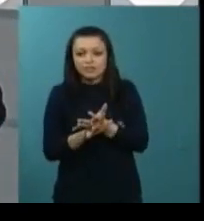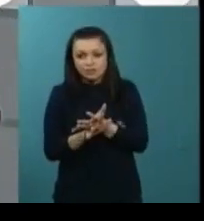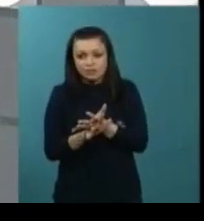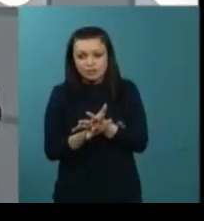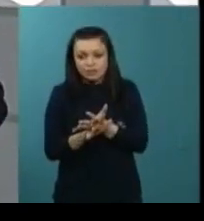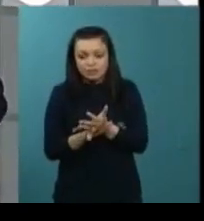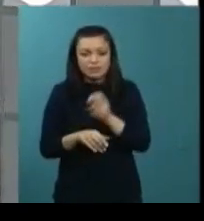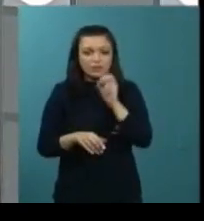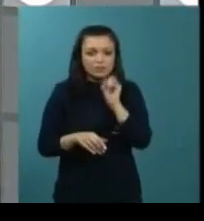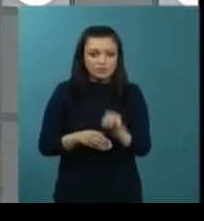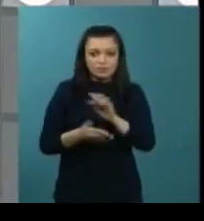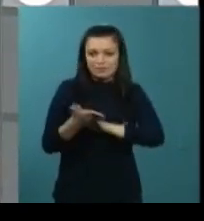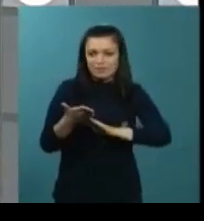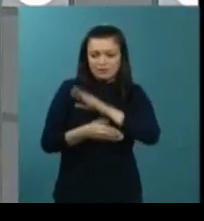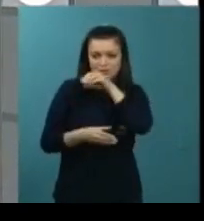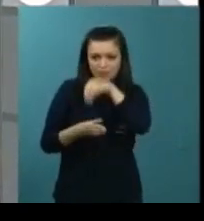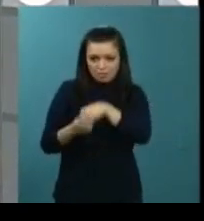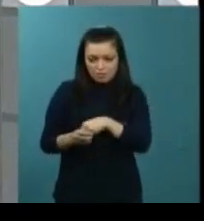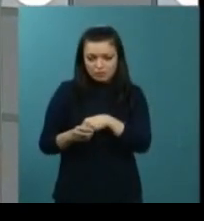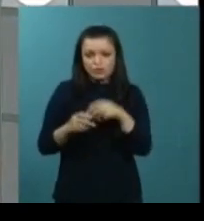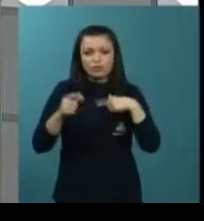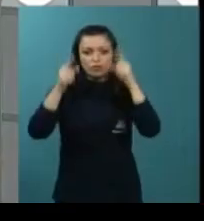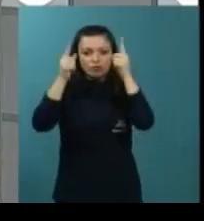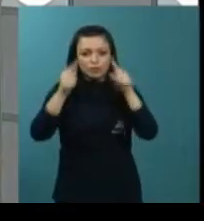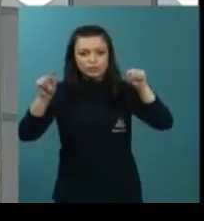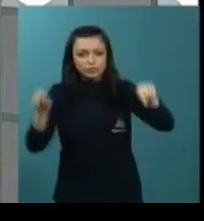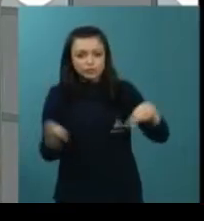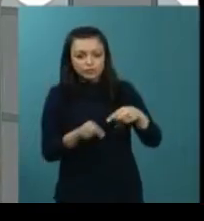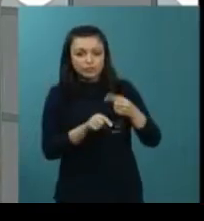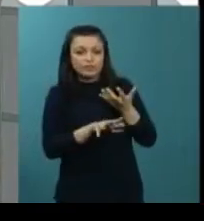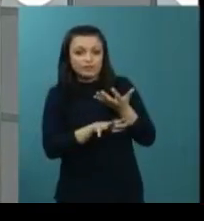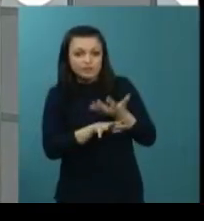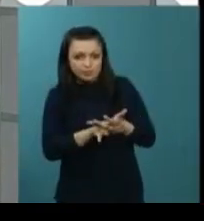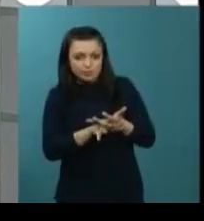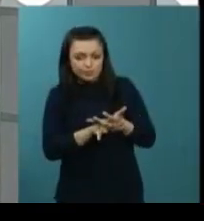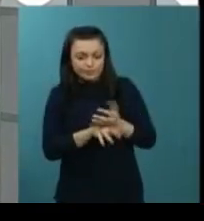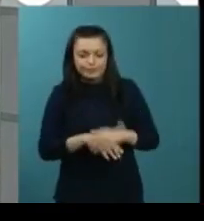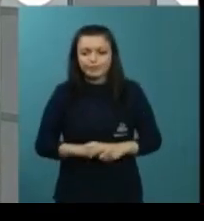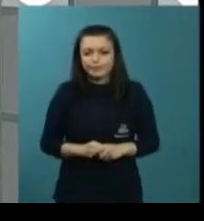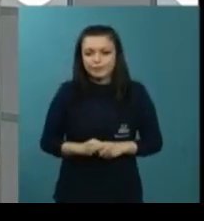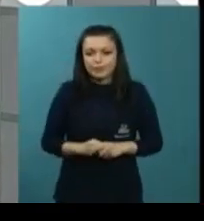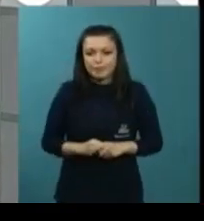nenhum elemento, ele se chama conjunto vazio.